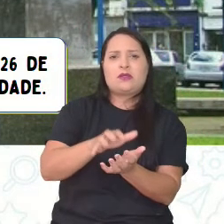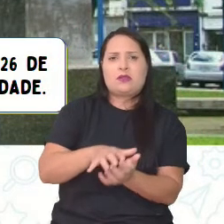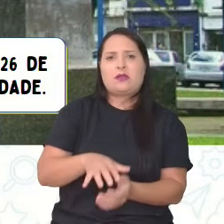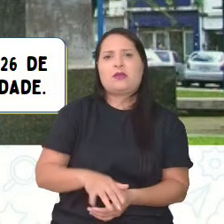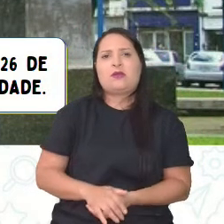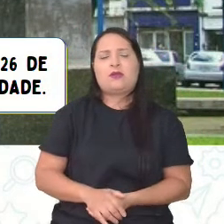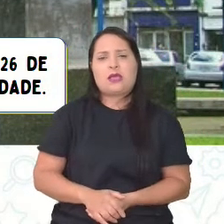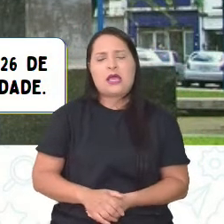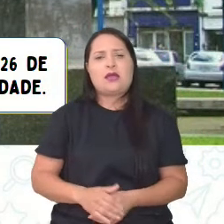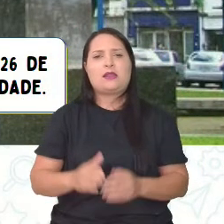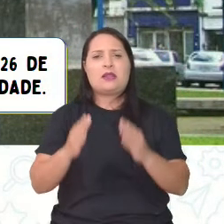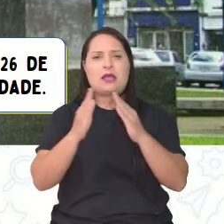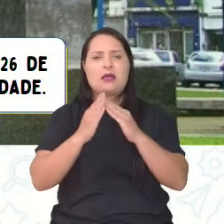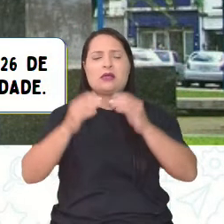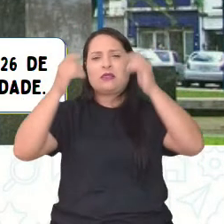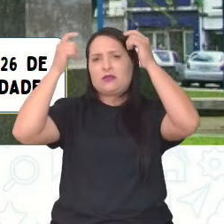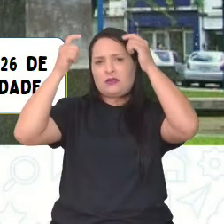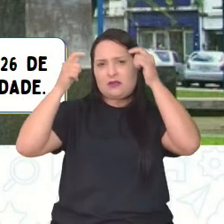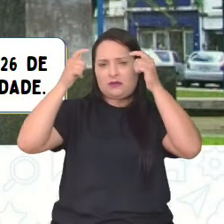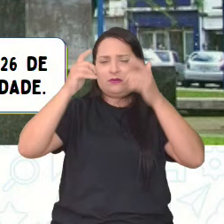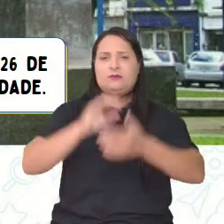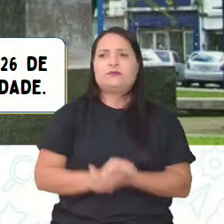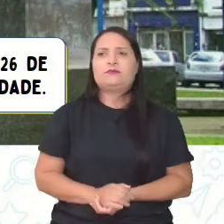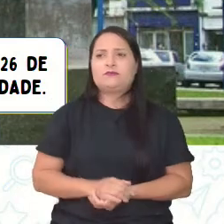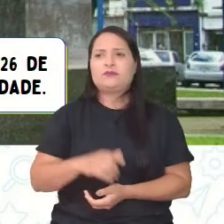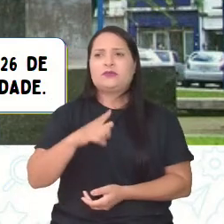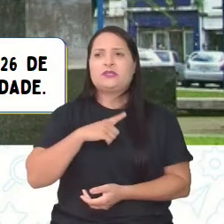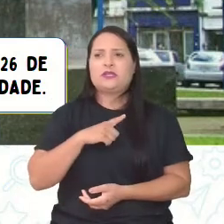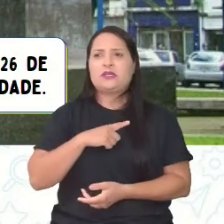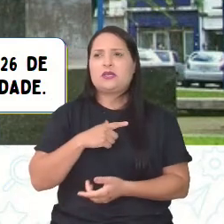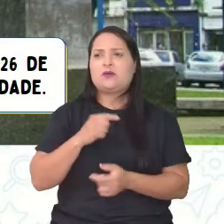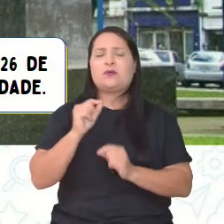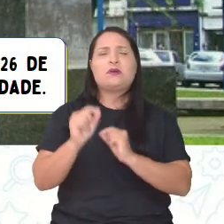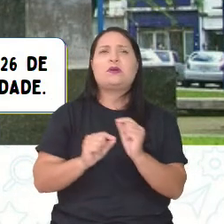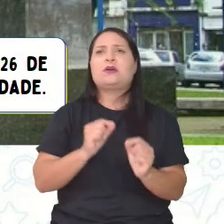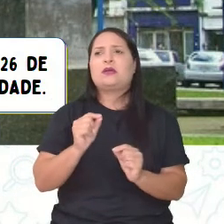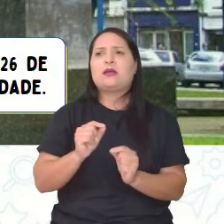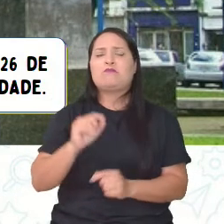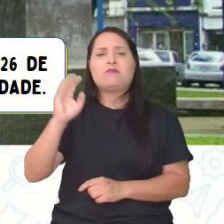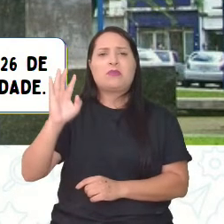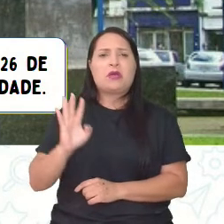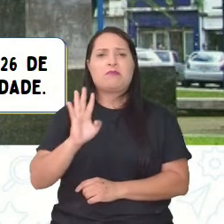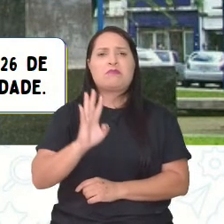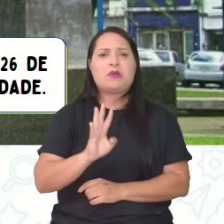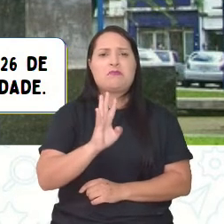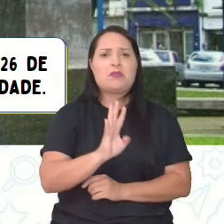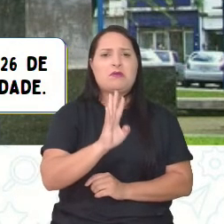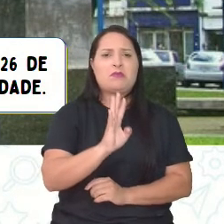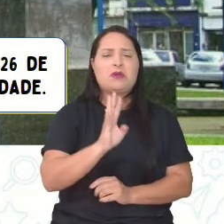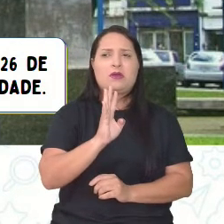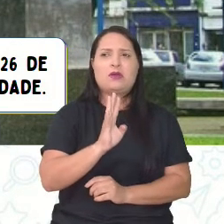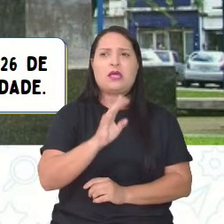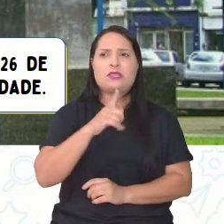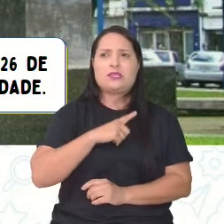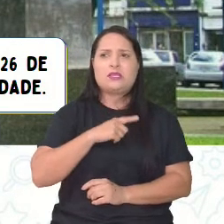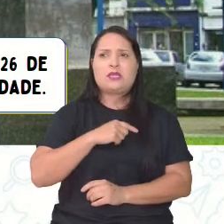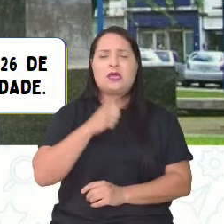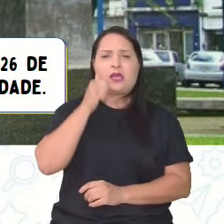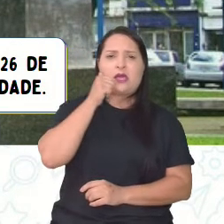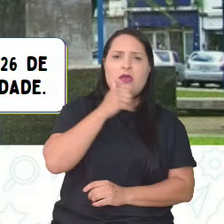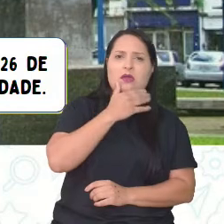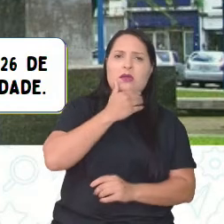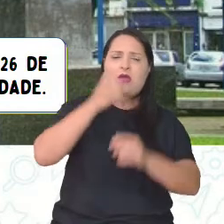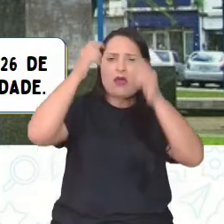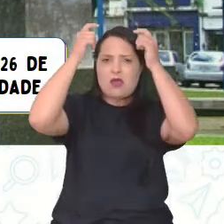da Casa Real. Você vê que aí, é um séquito, né? O que é? É uma procissão formada pelo rei e a rainha, né,